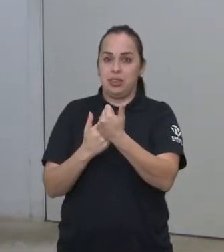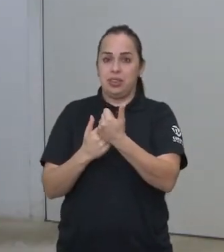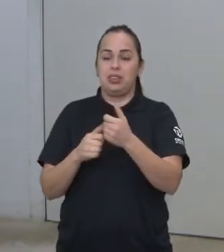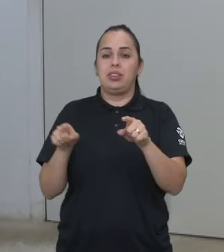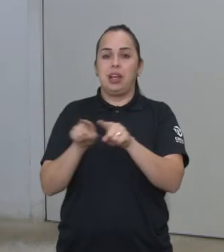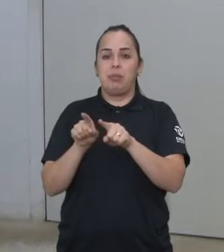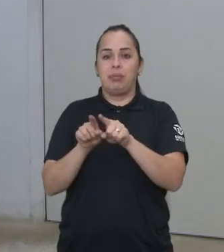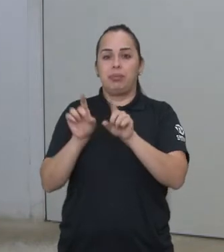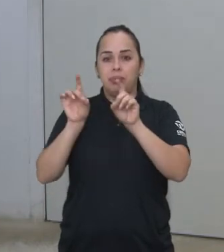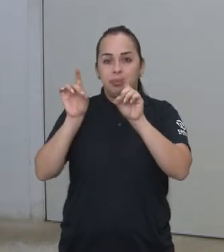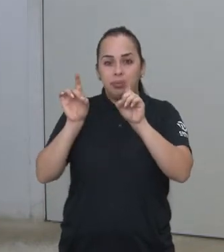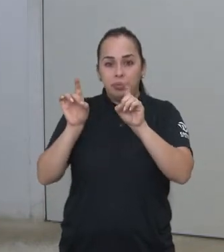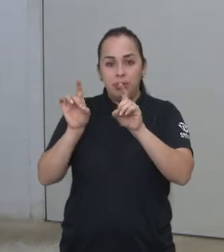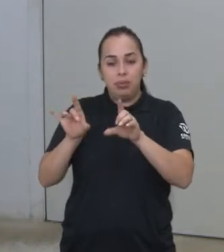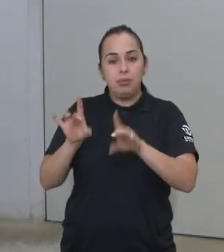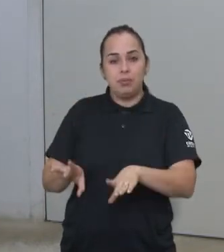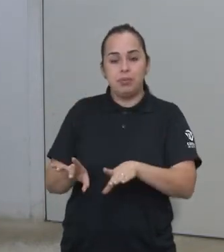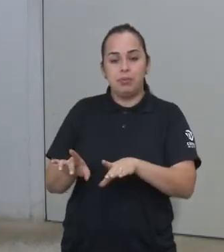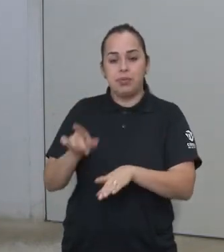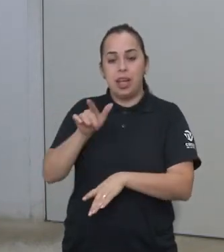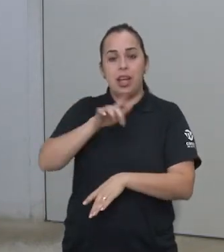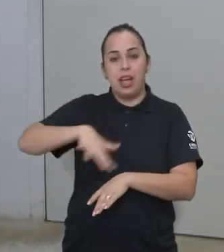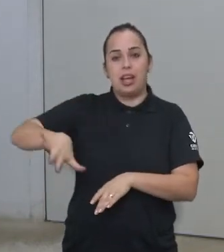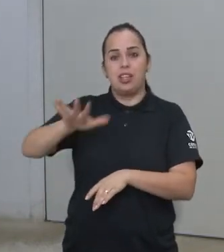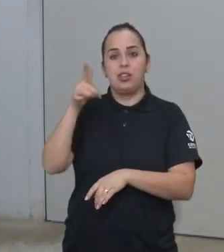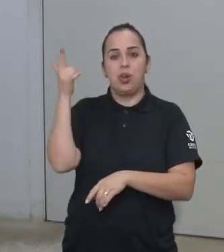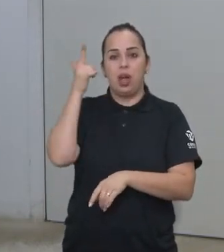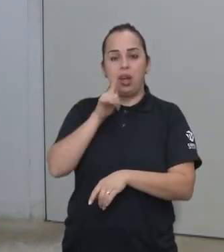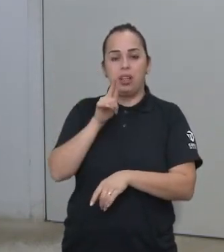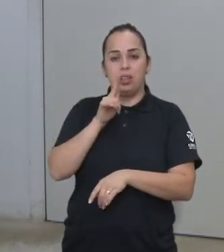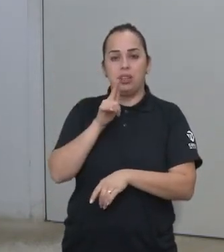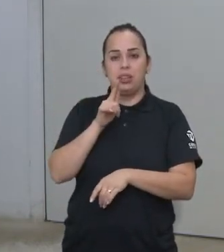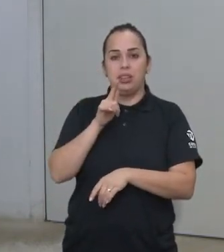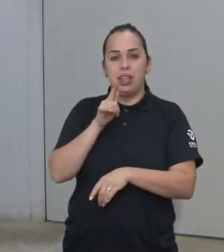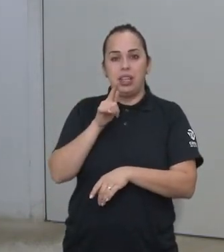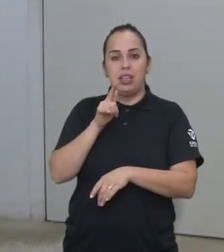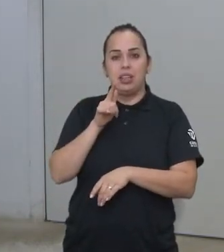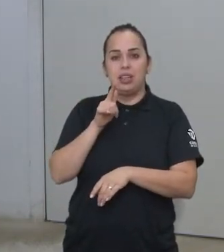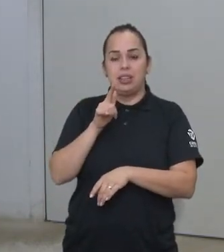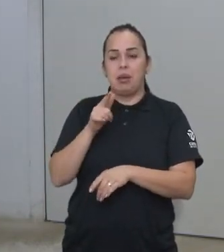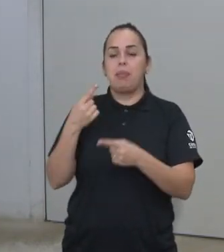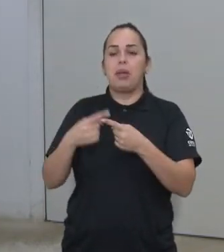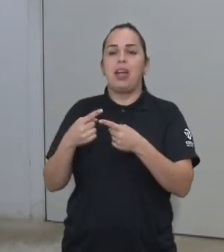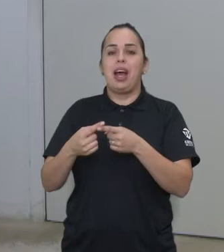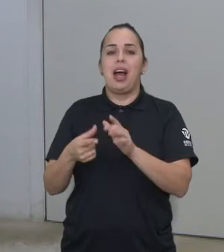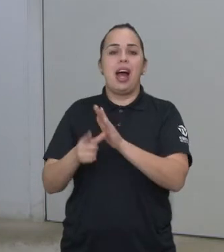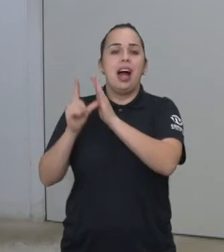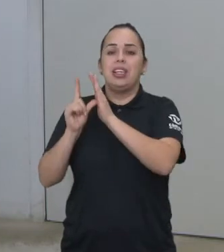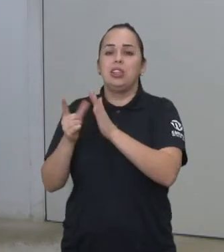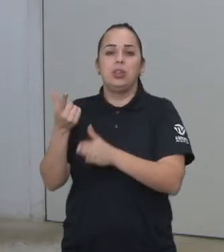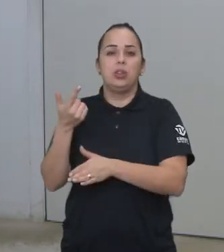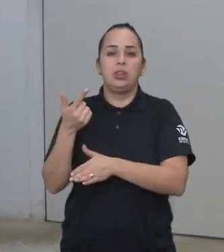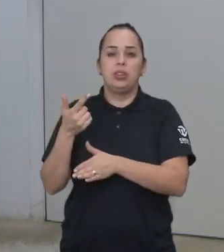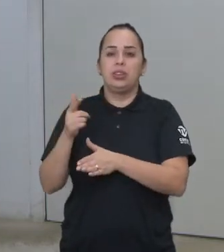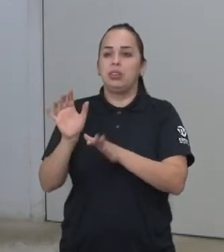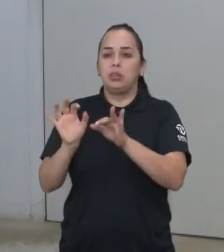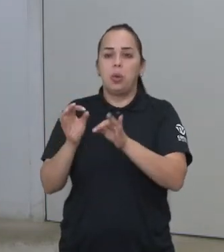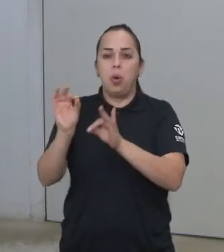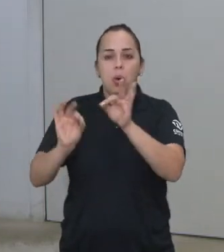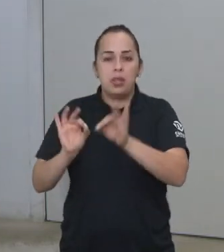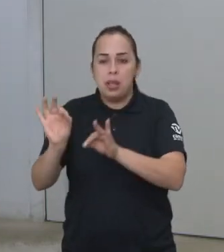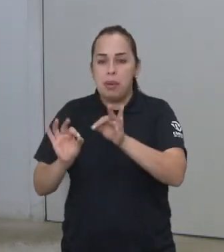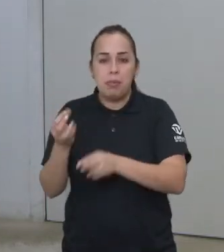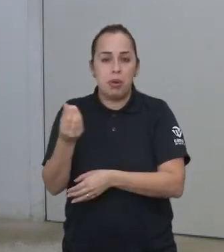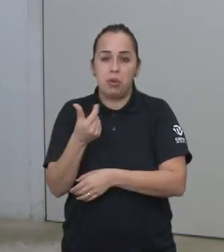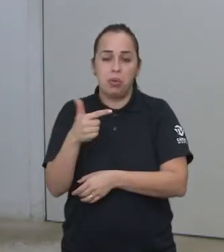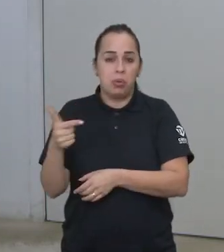um pouco mais especializado para que eles consigam aparar as lacunas que eles vieram do ensino médio e